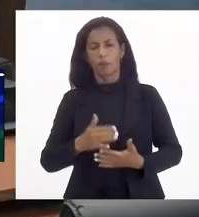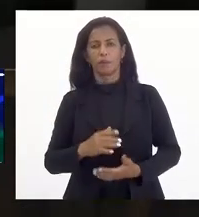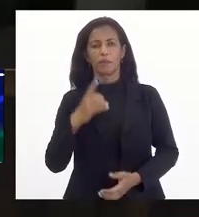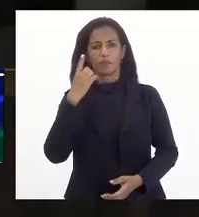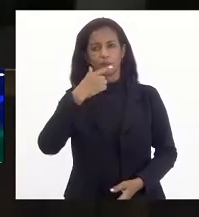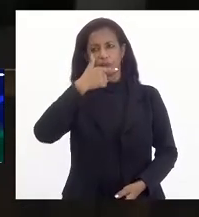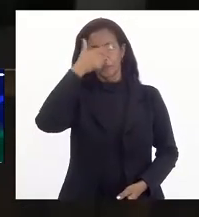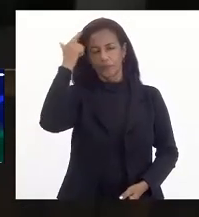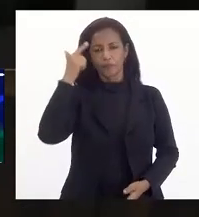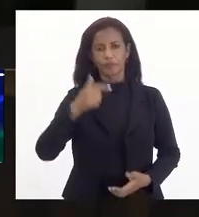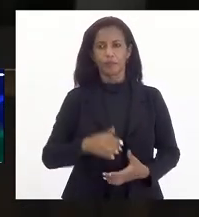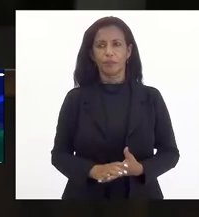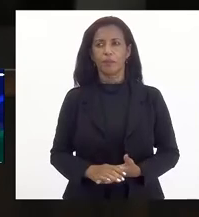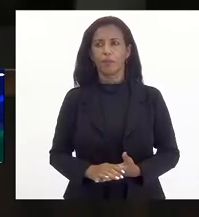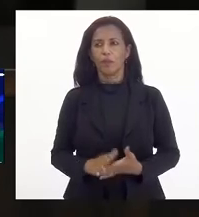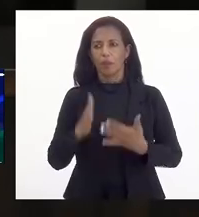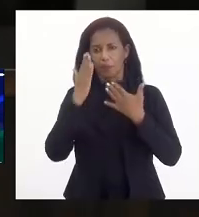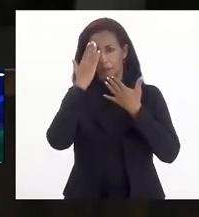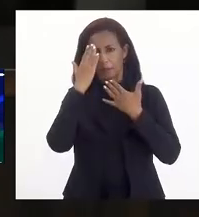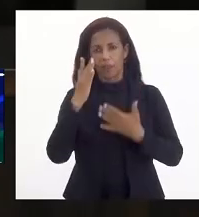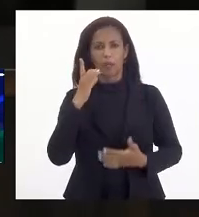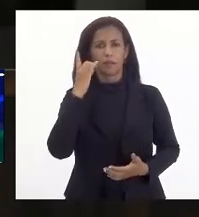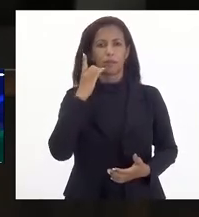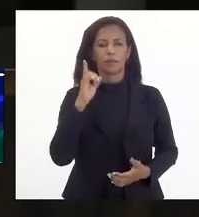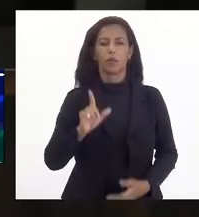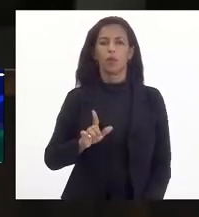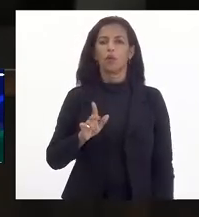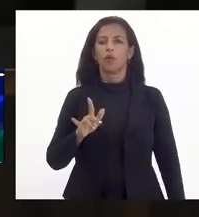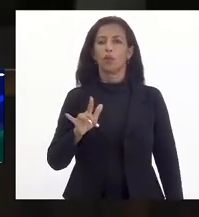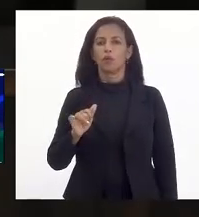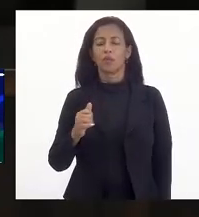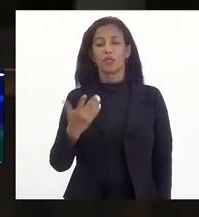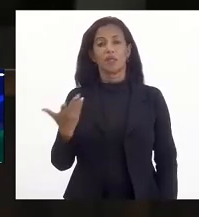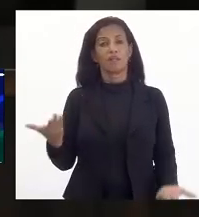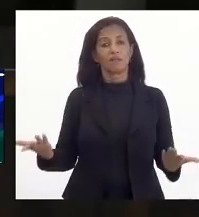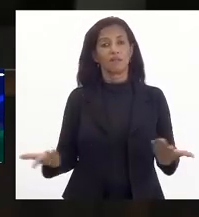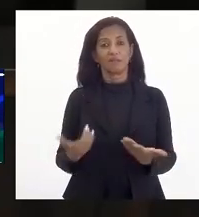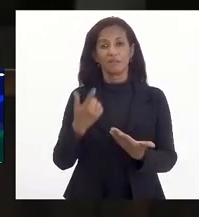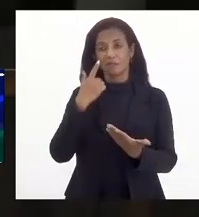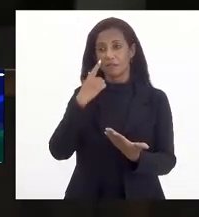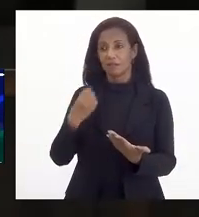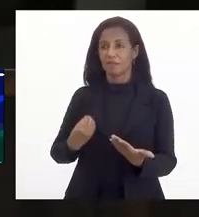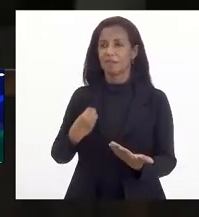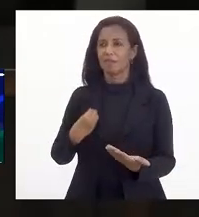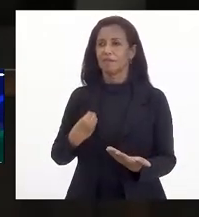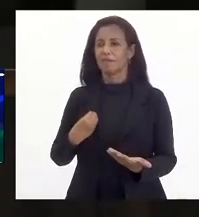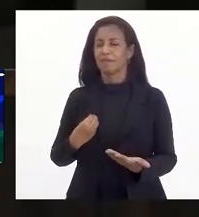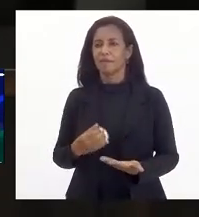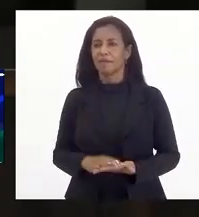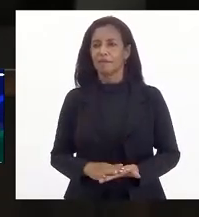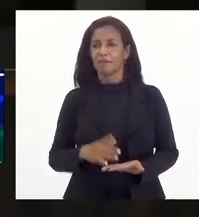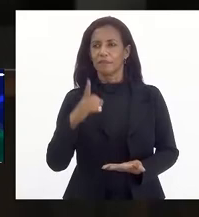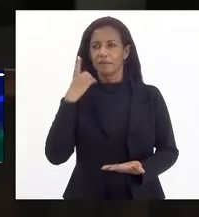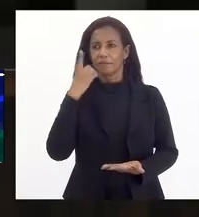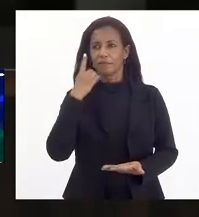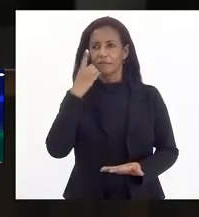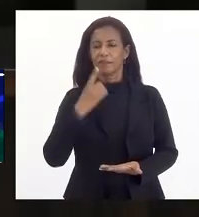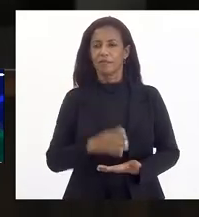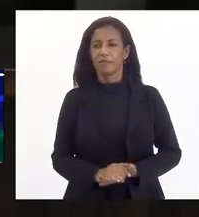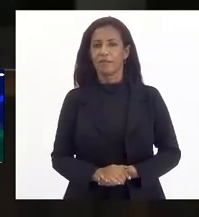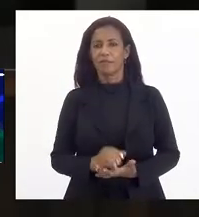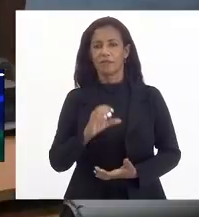obrigado deputada Lucinha registrando aqui a presença do deputado